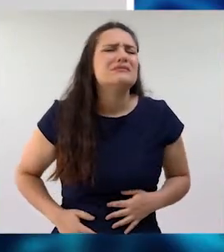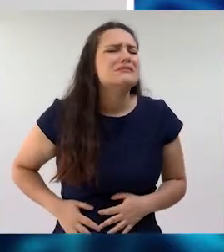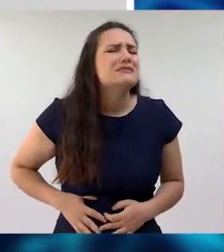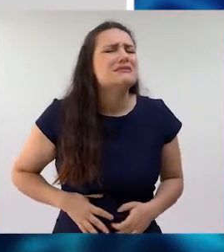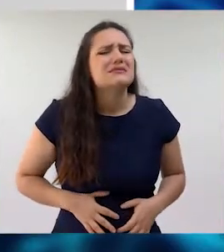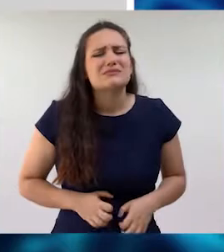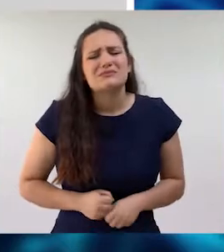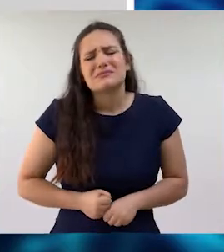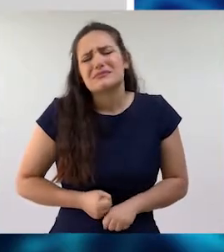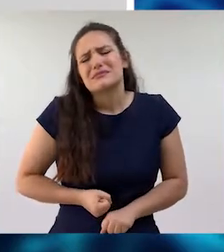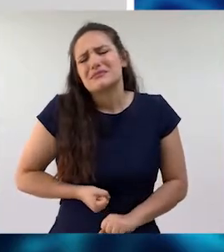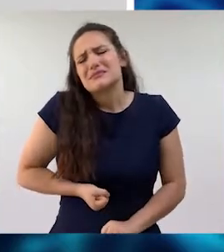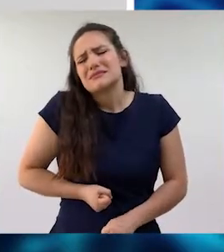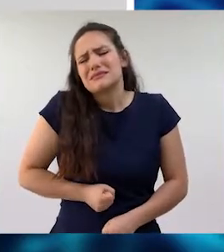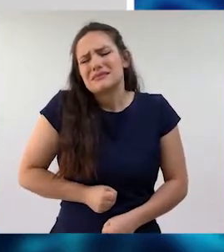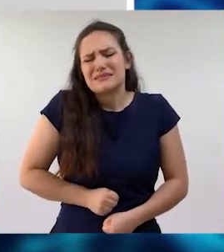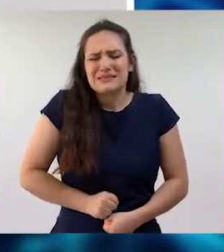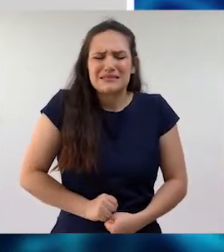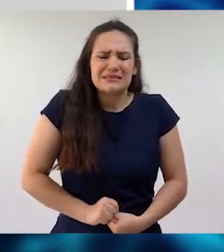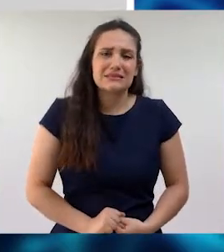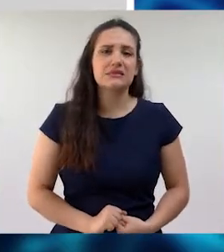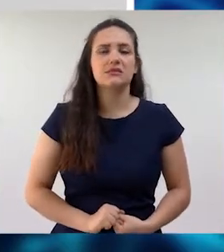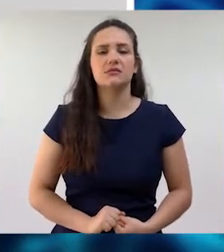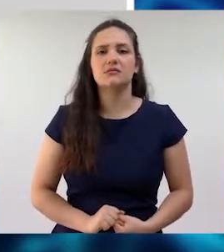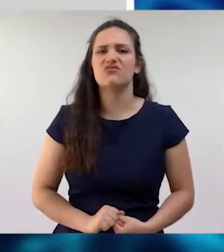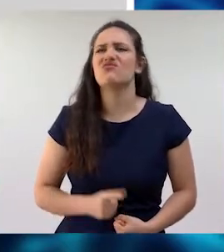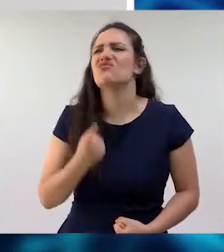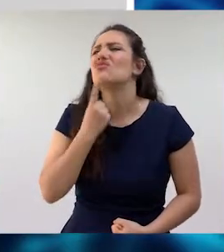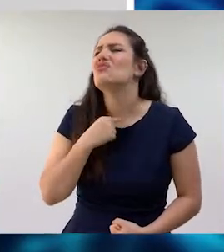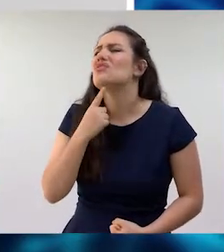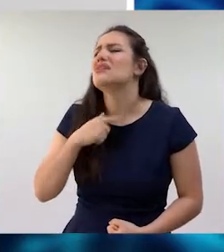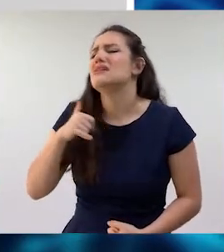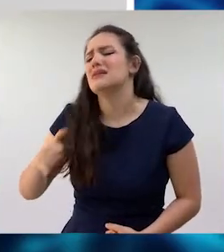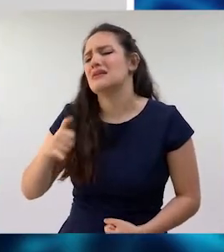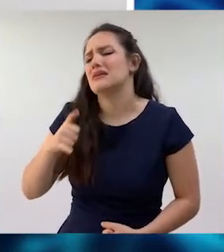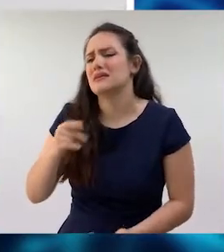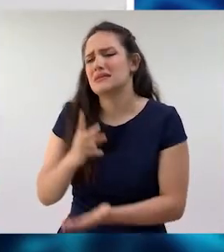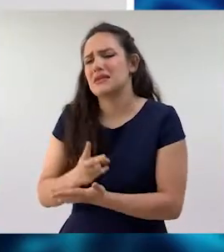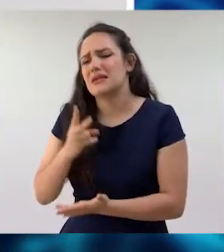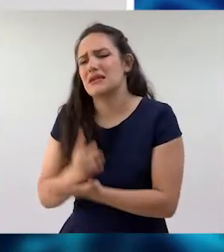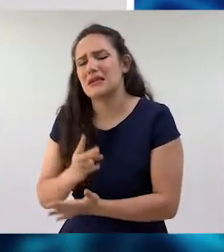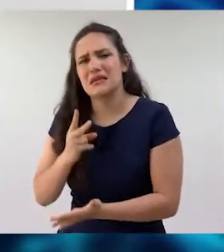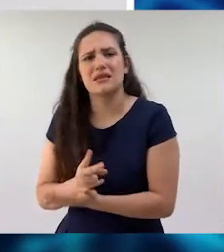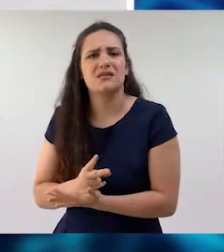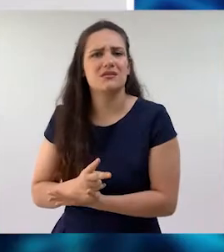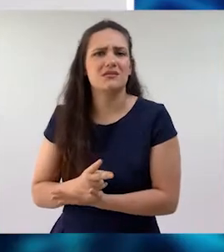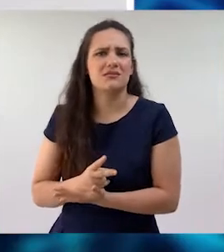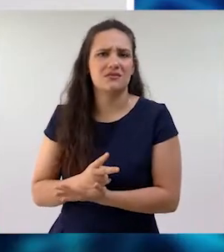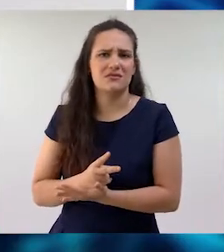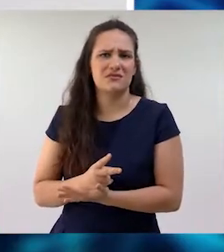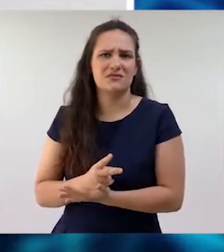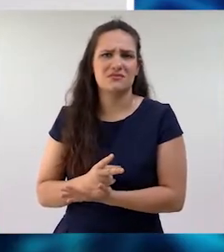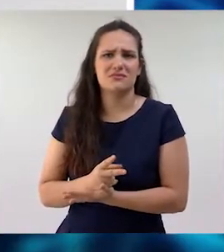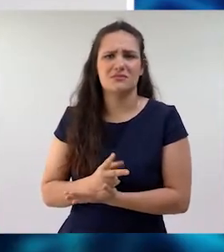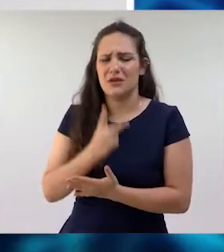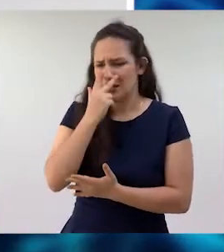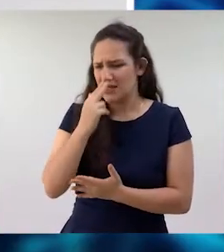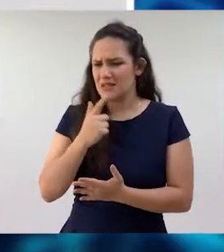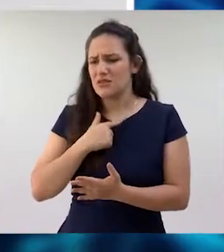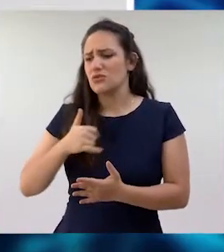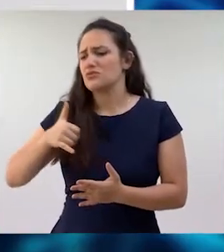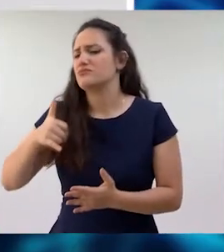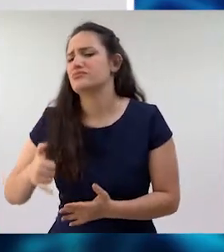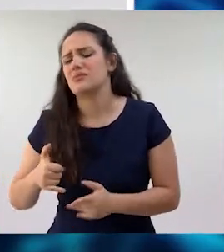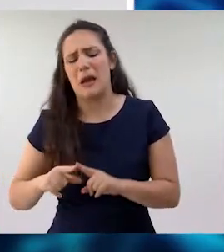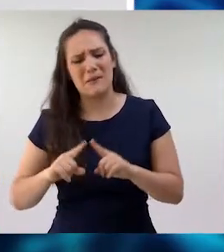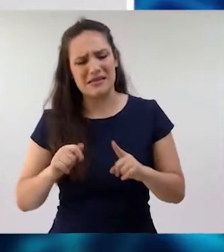cólica abdominal, distensão, vontade frequente de evacuar e sensação de que foi ao banheiro, evacuou e